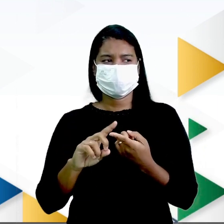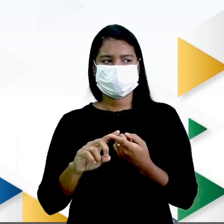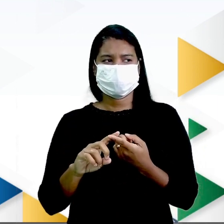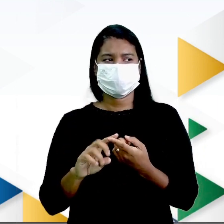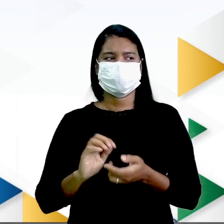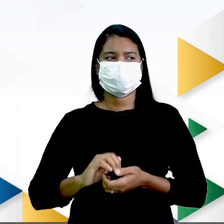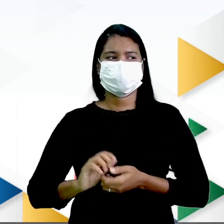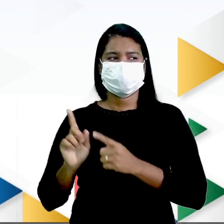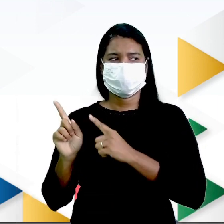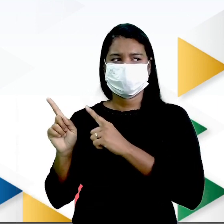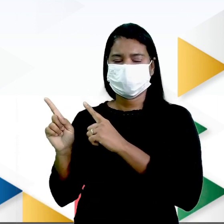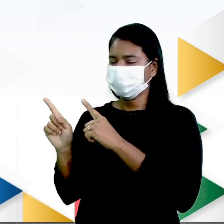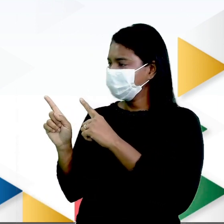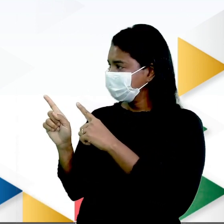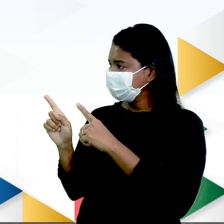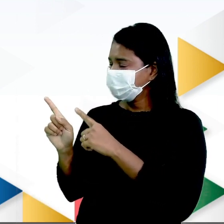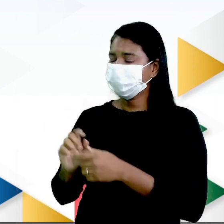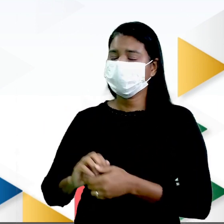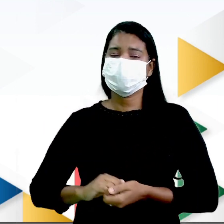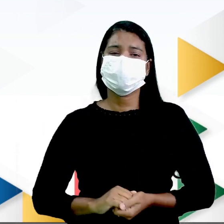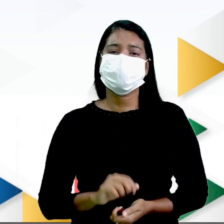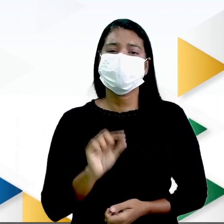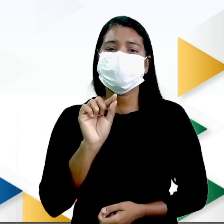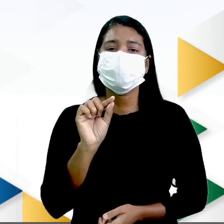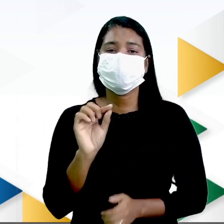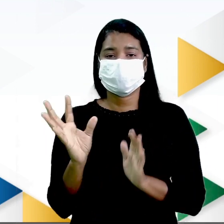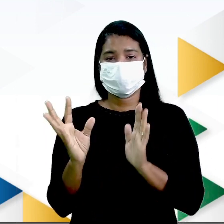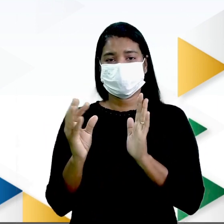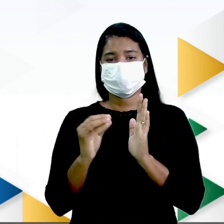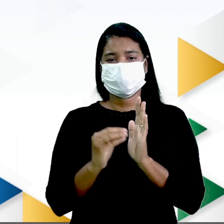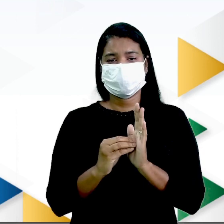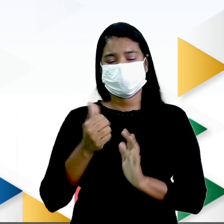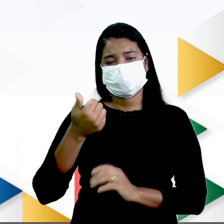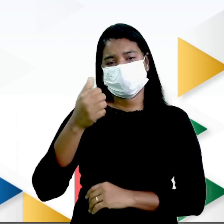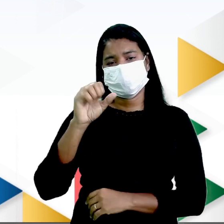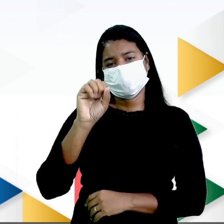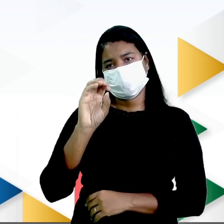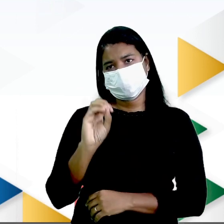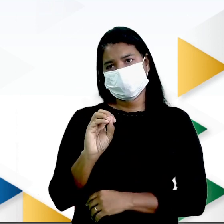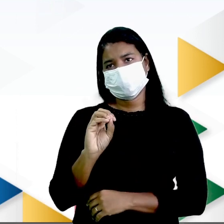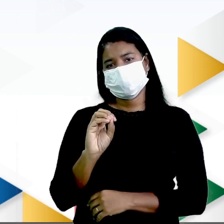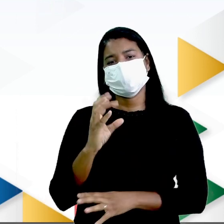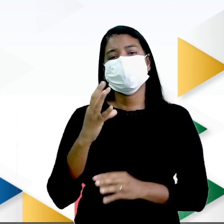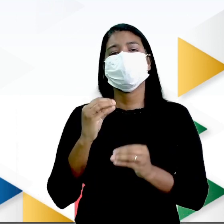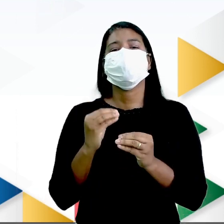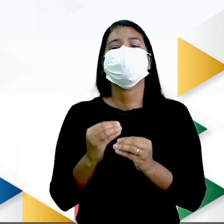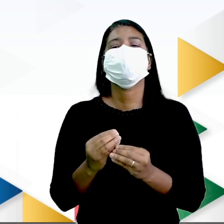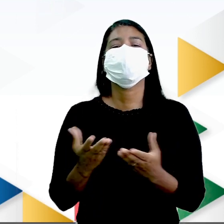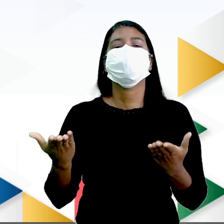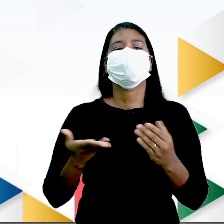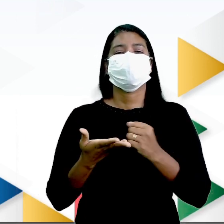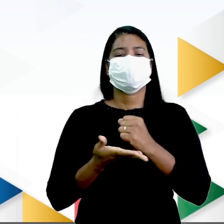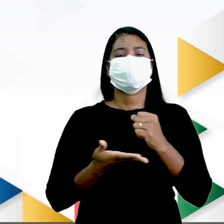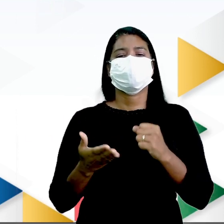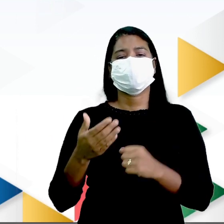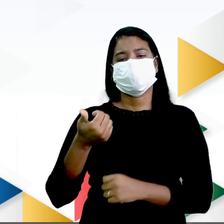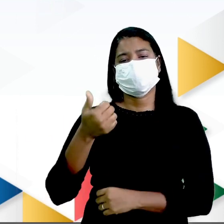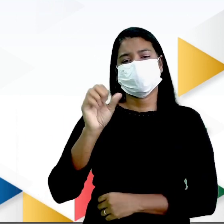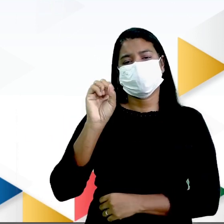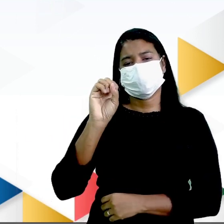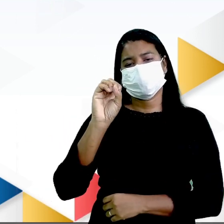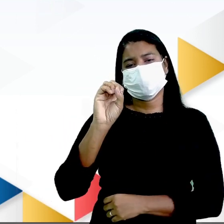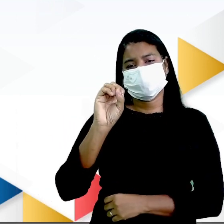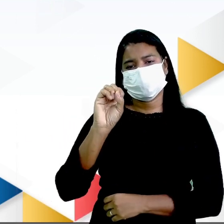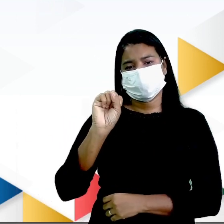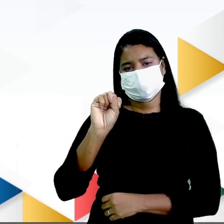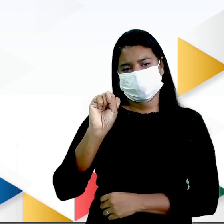ó, pronto, 108, 108. O que é que falta para 180? Qual é o suplemento? O que é que falta para 180? É